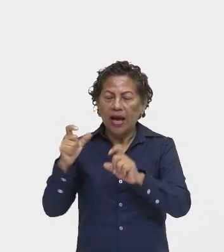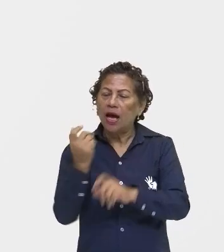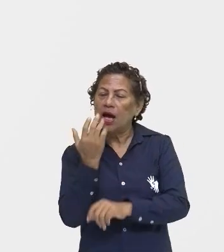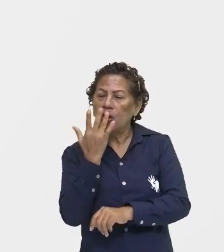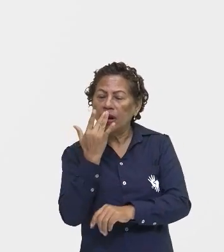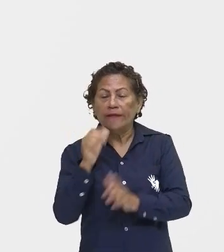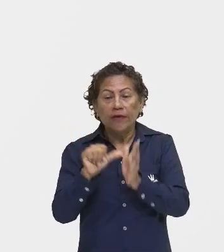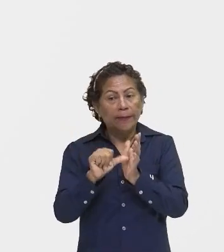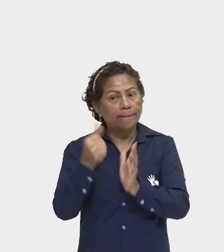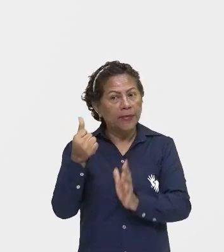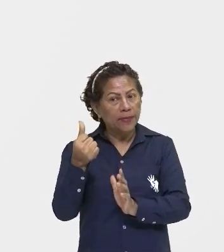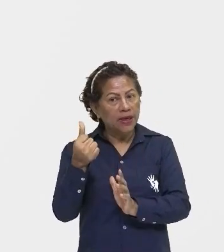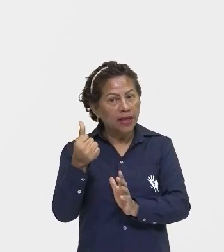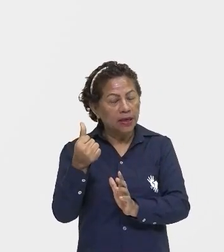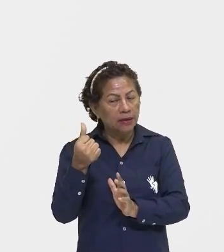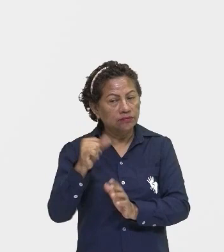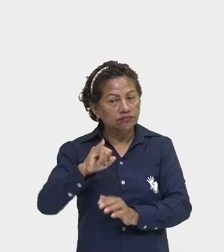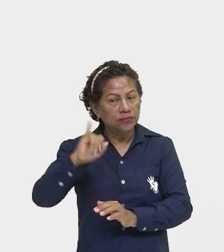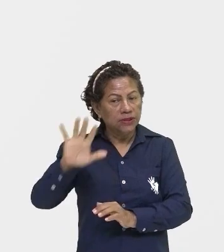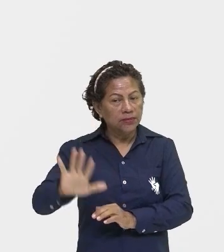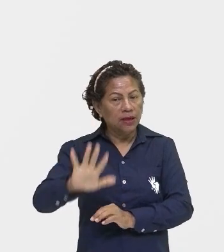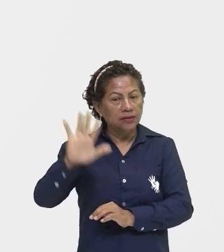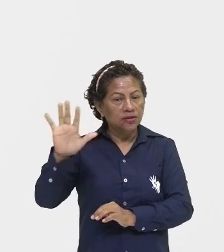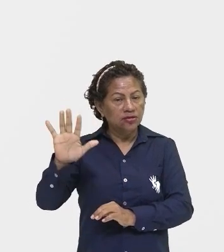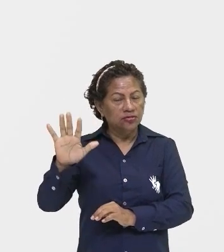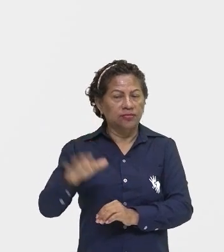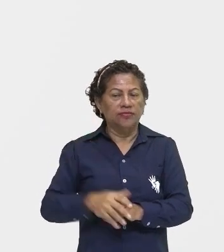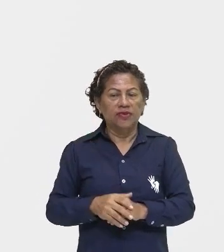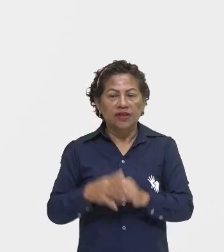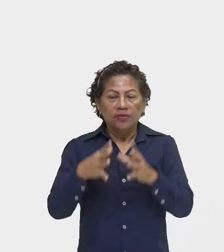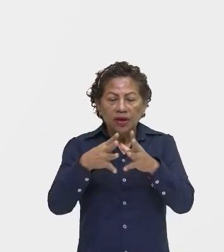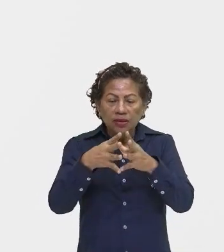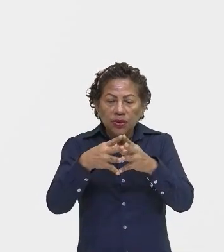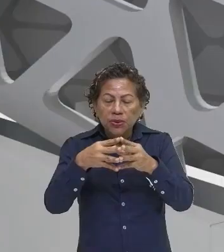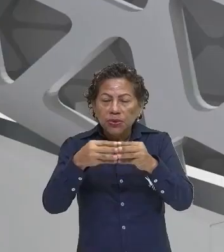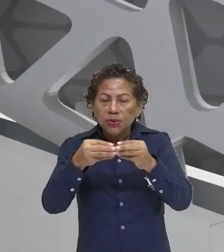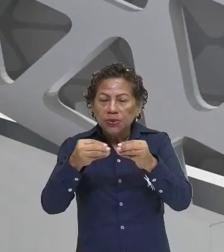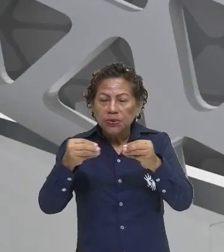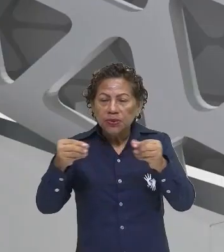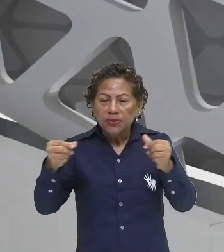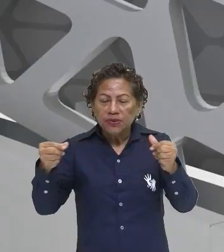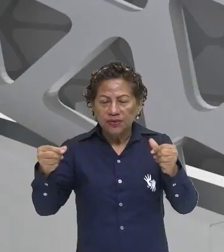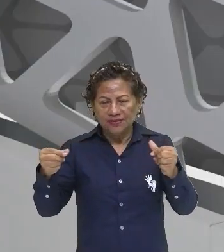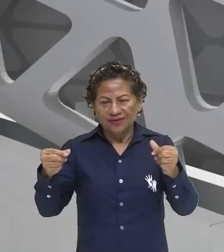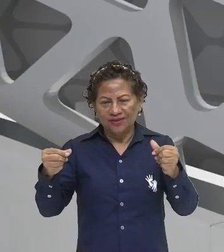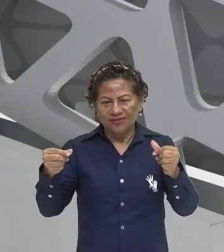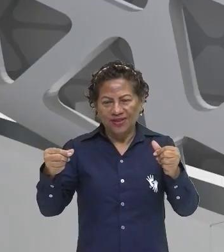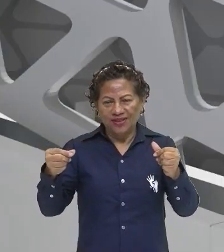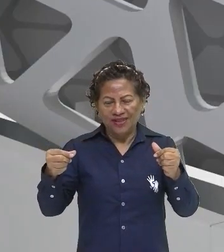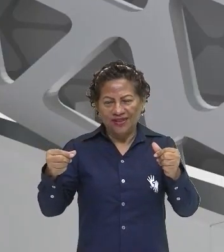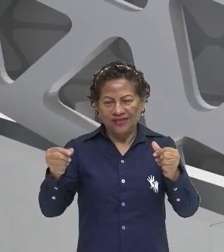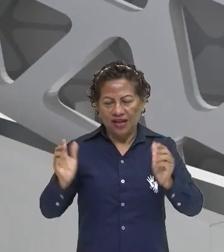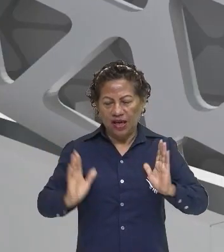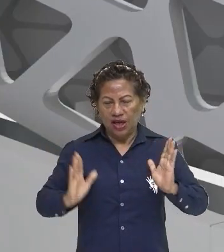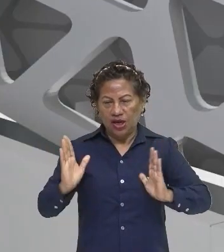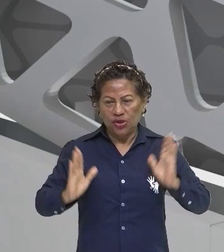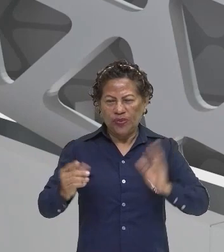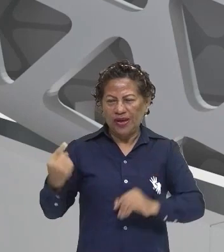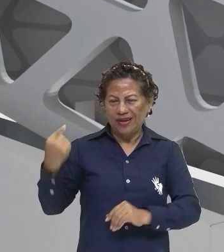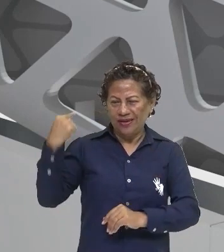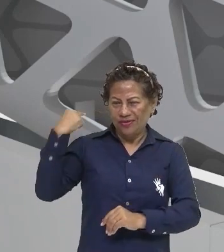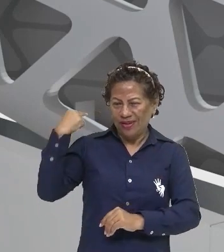imagem tão sensível que logo depois ela desaparecia. Não é muito da época de vocês, né?